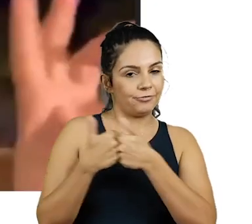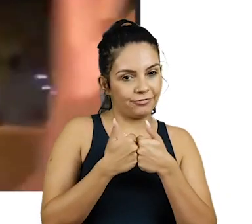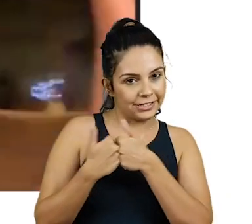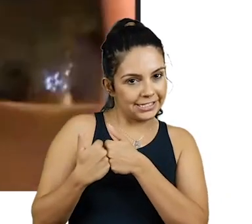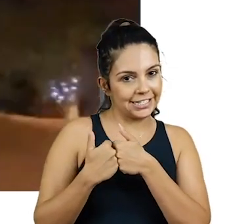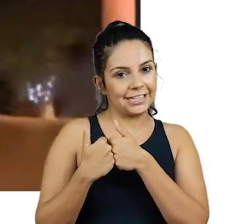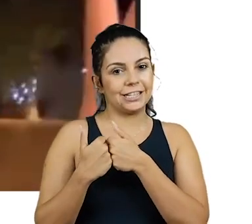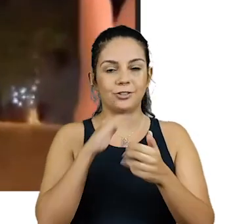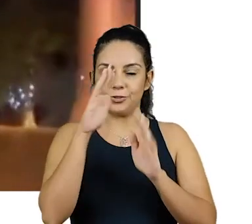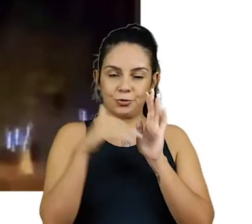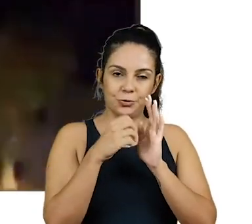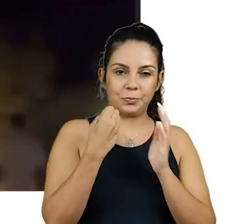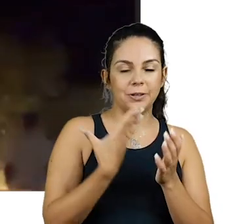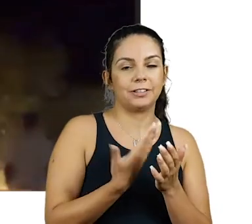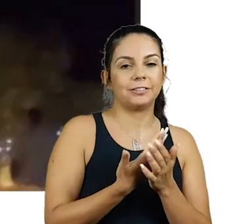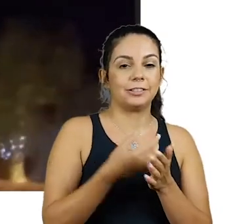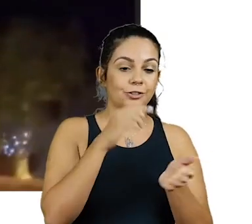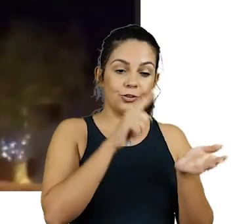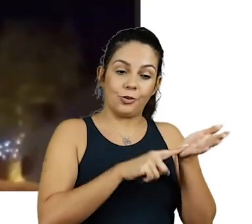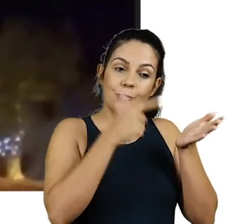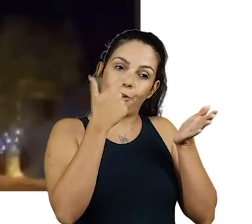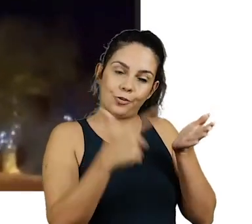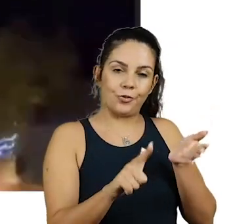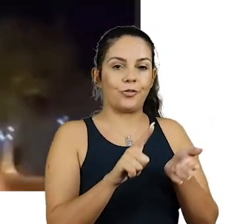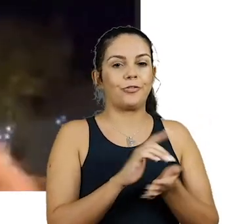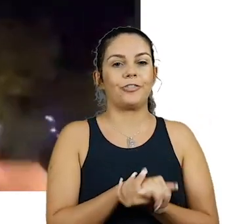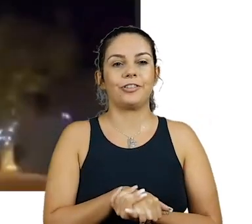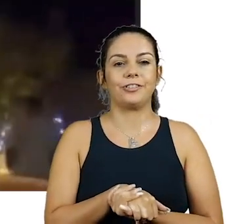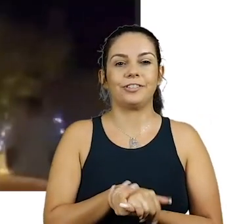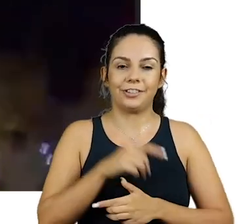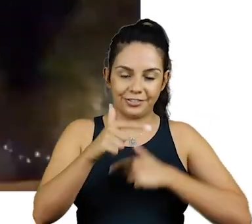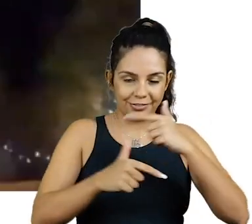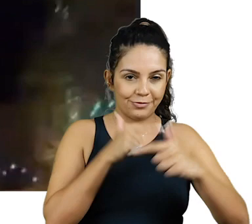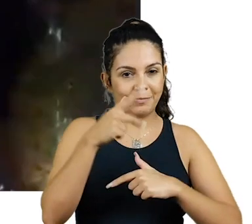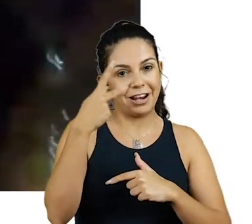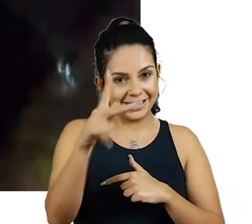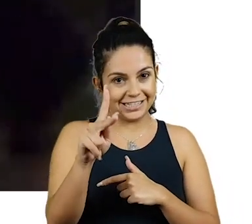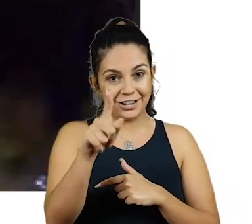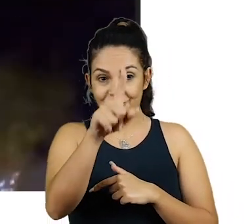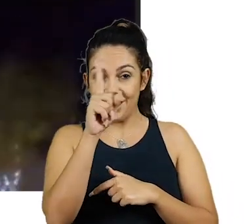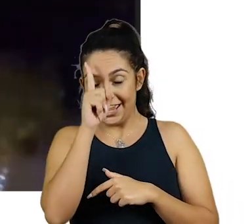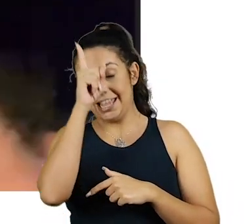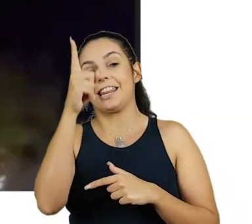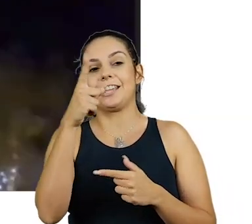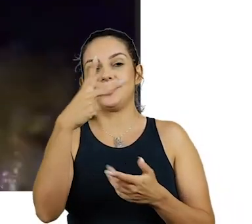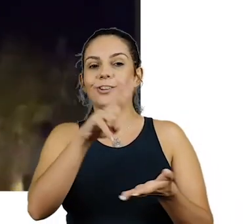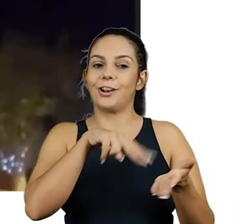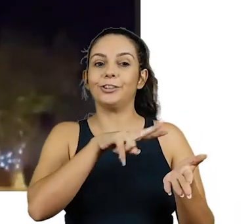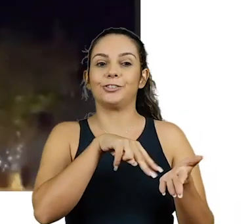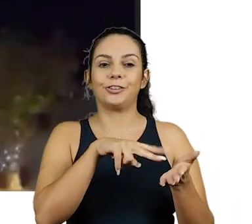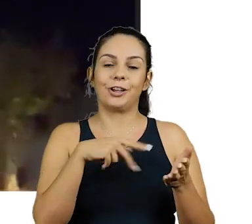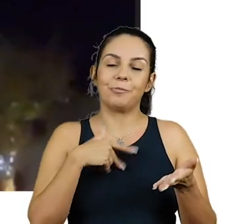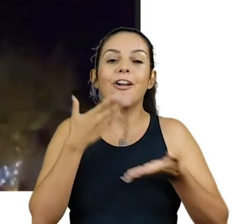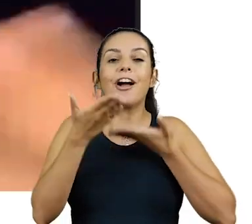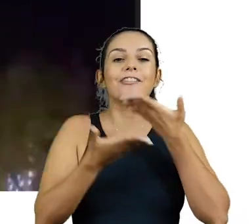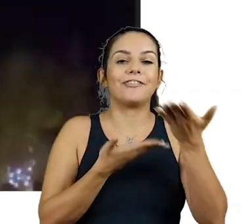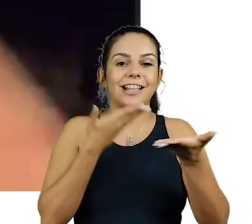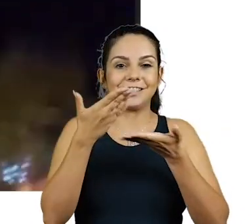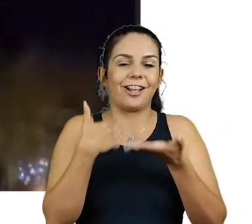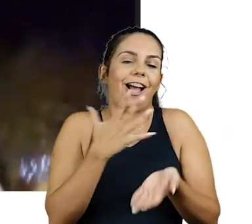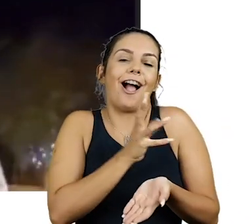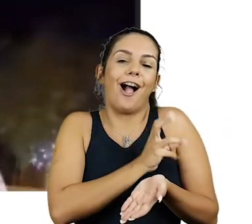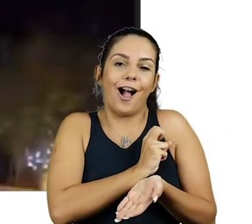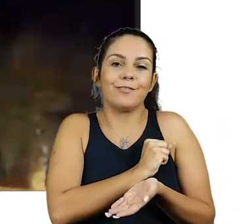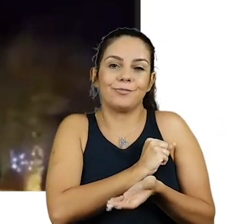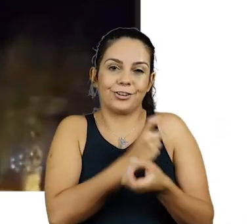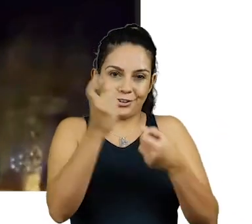era tudo bem. Aí toca acampamento de novo. Aí o trabalho é seu, é do leitor. E é isso que me fascina. É esse retorno